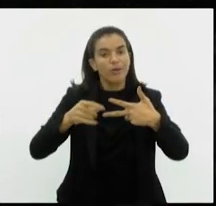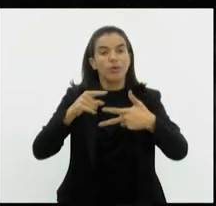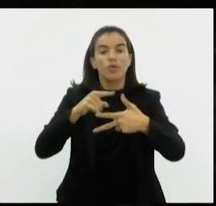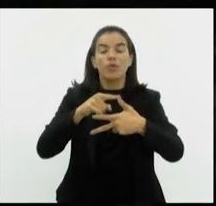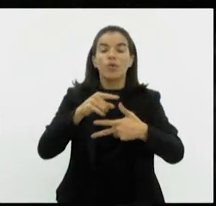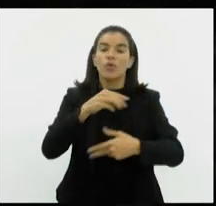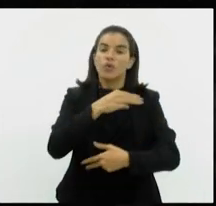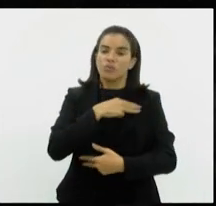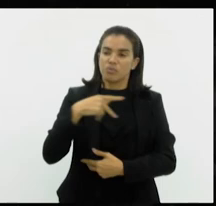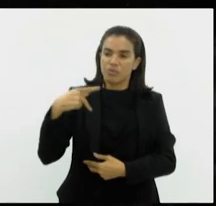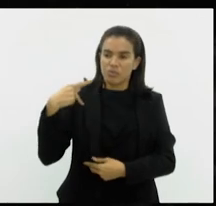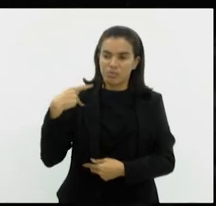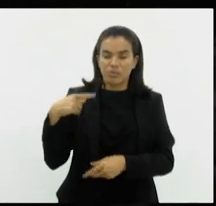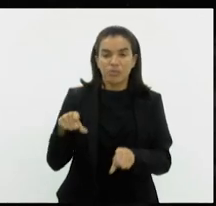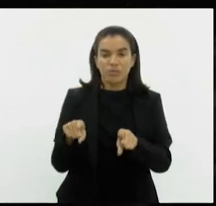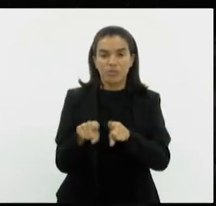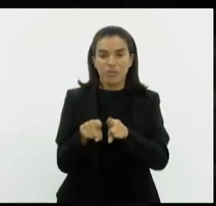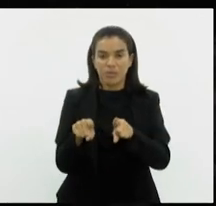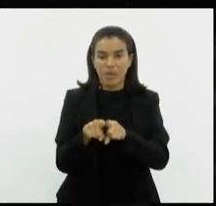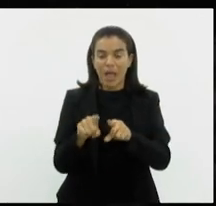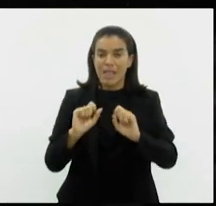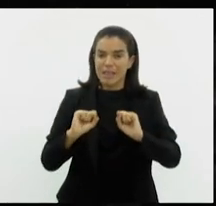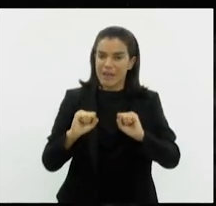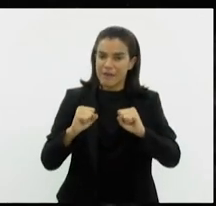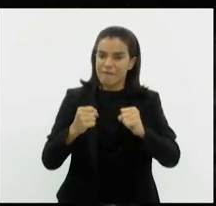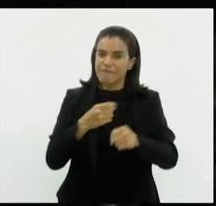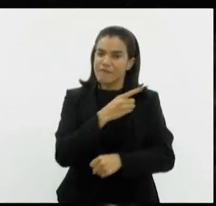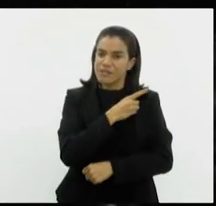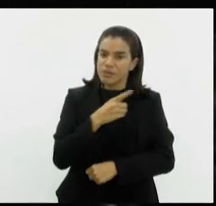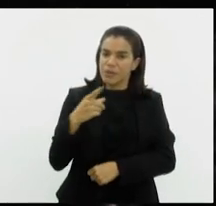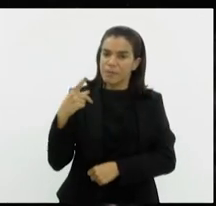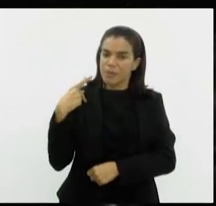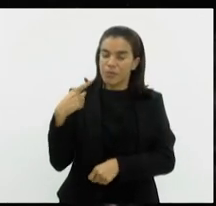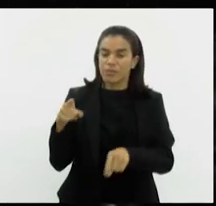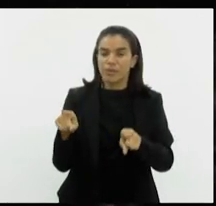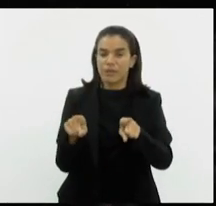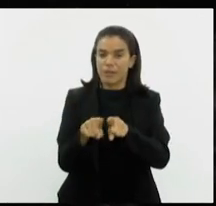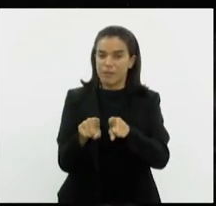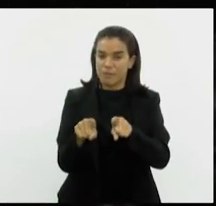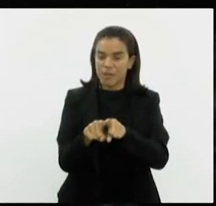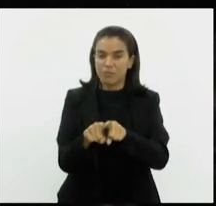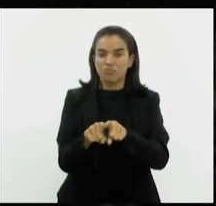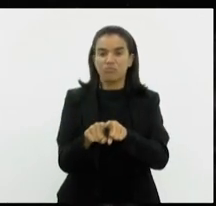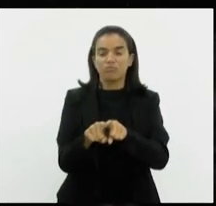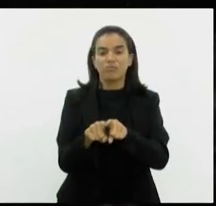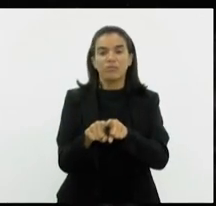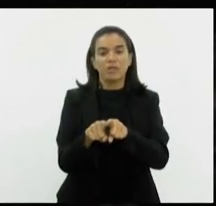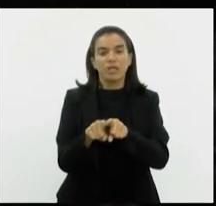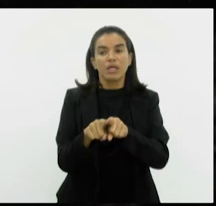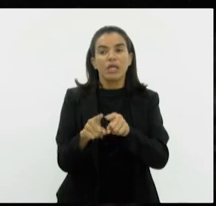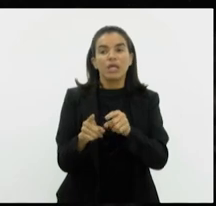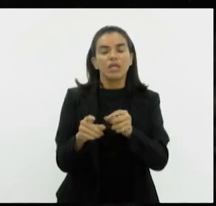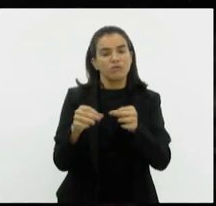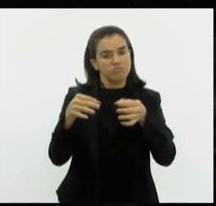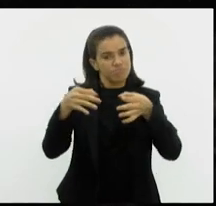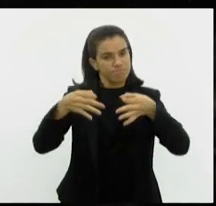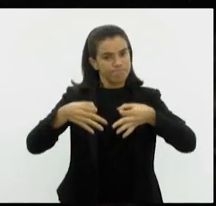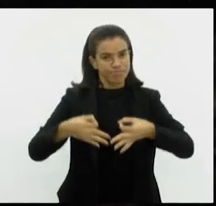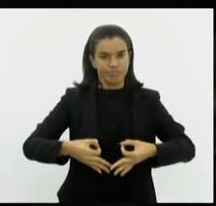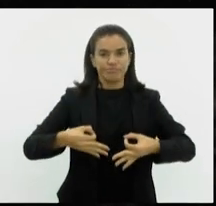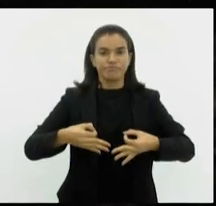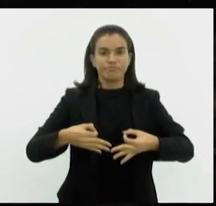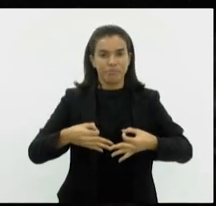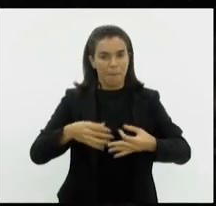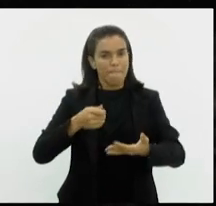Público a mesma coisa a Defensoria Pública também e o Fizeram por uma medida Justa e